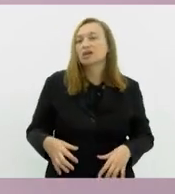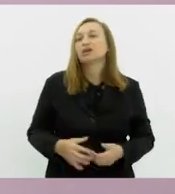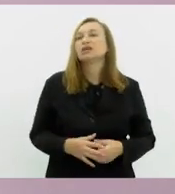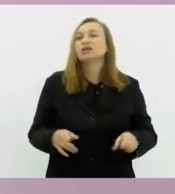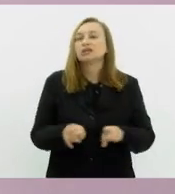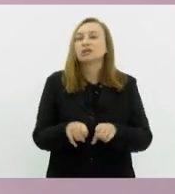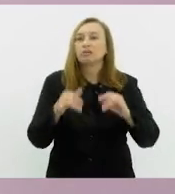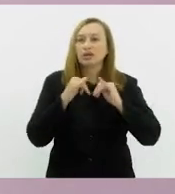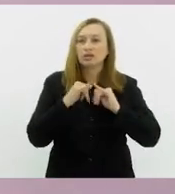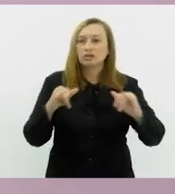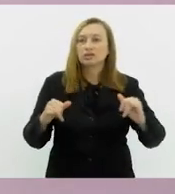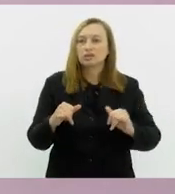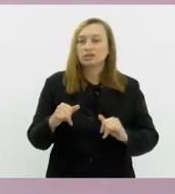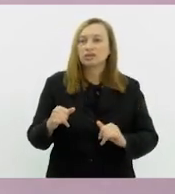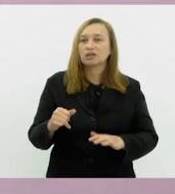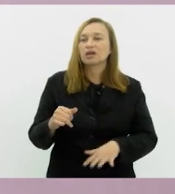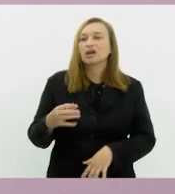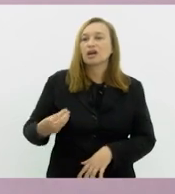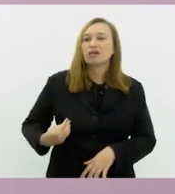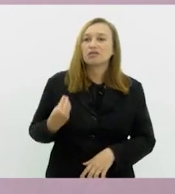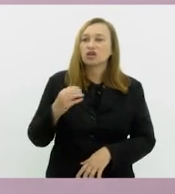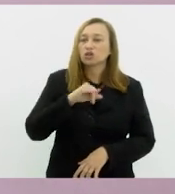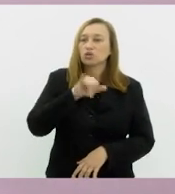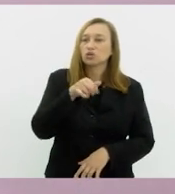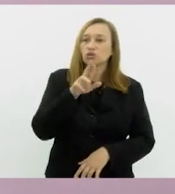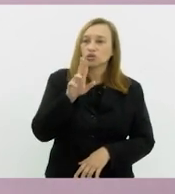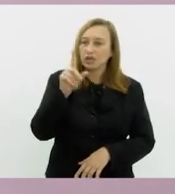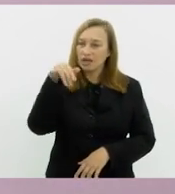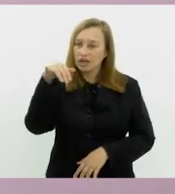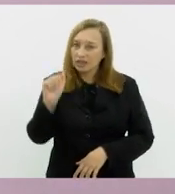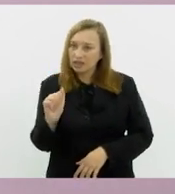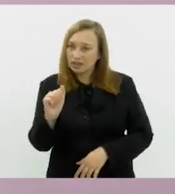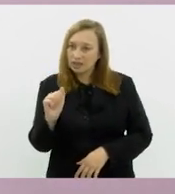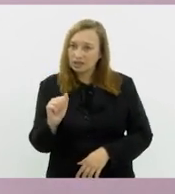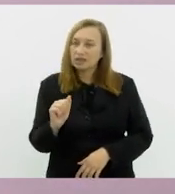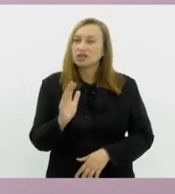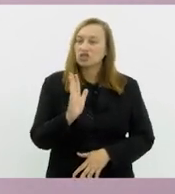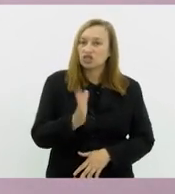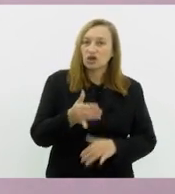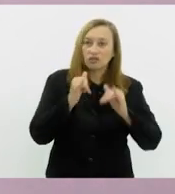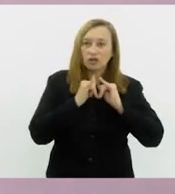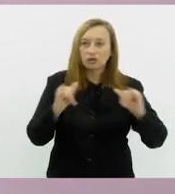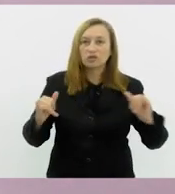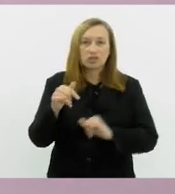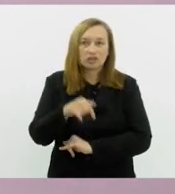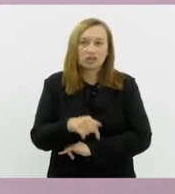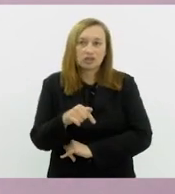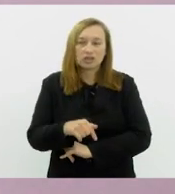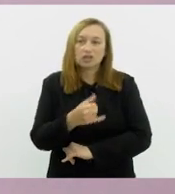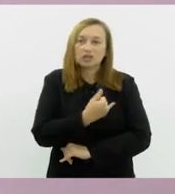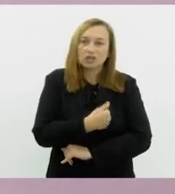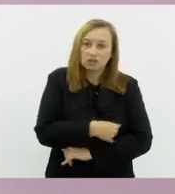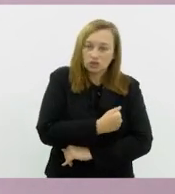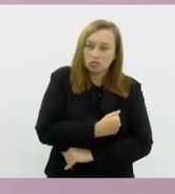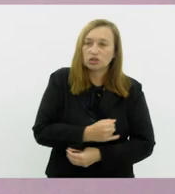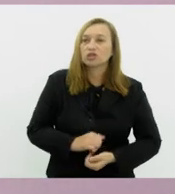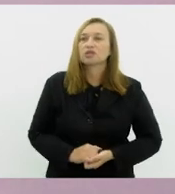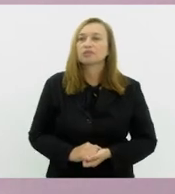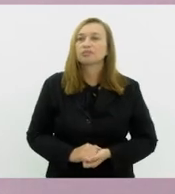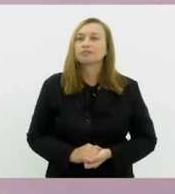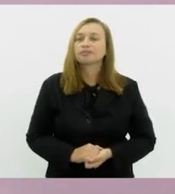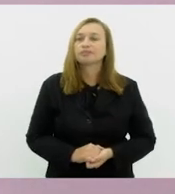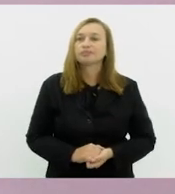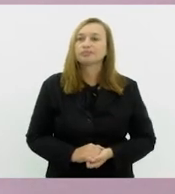anunciar a presença da Juliana Drummond, que é essa mulher que já foi anunciada aqui de São João de Meriti, que está lá